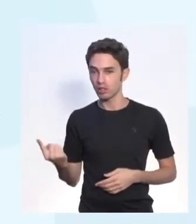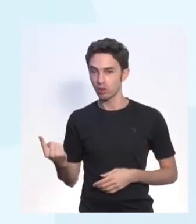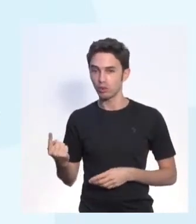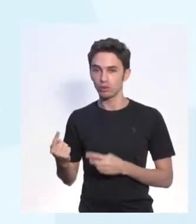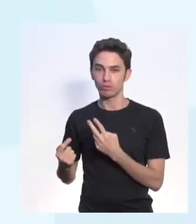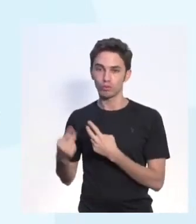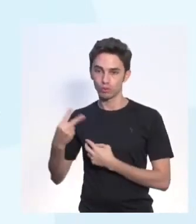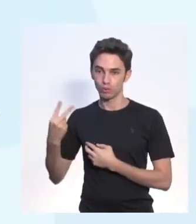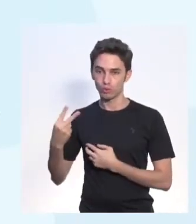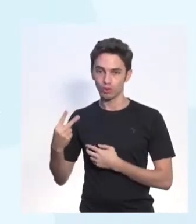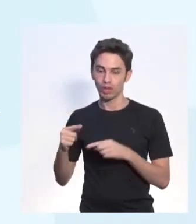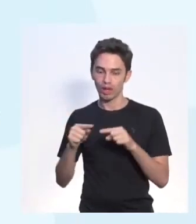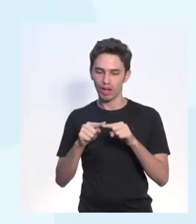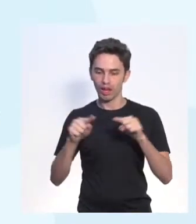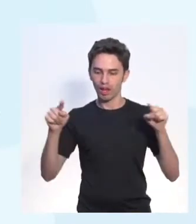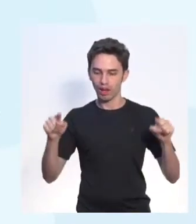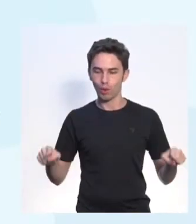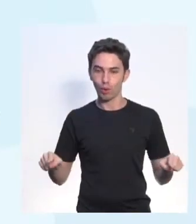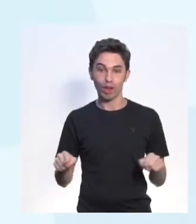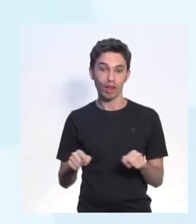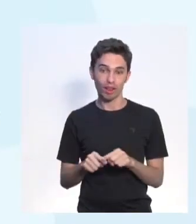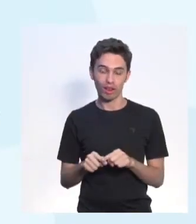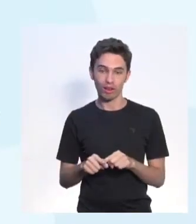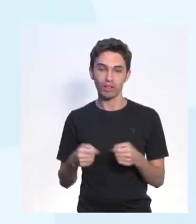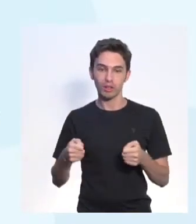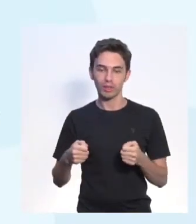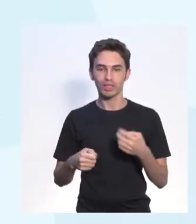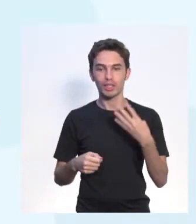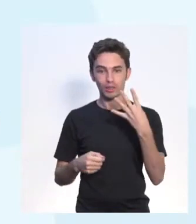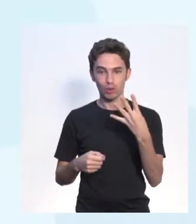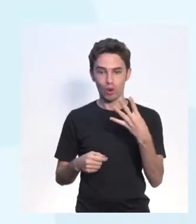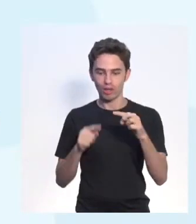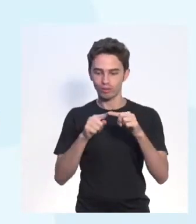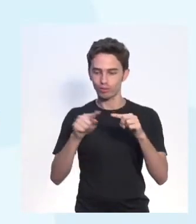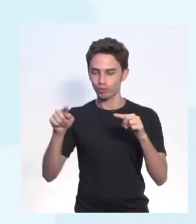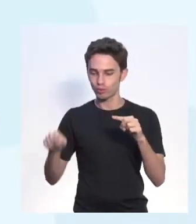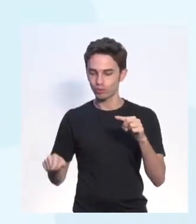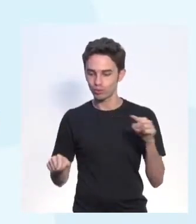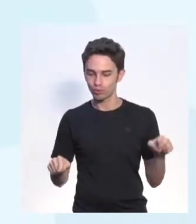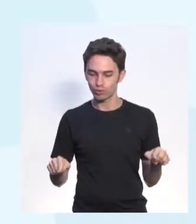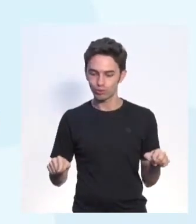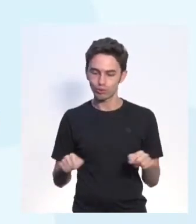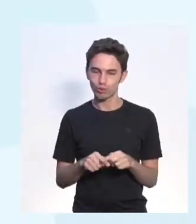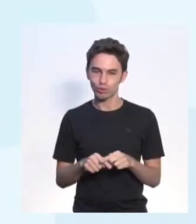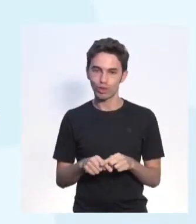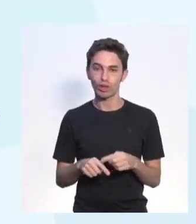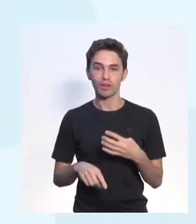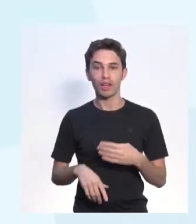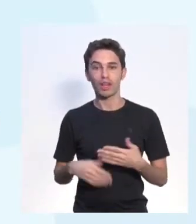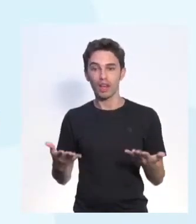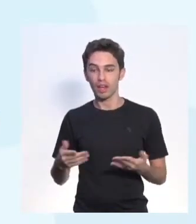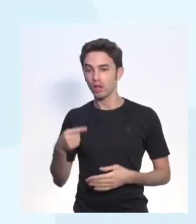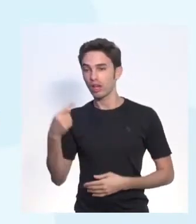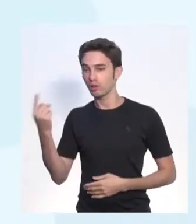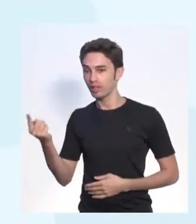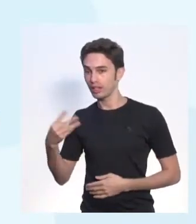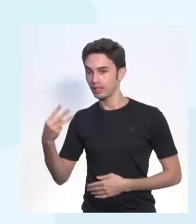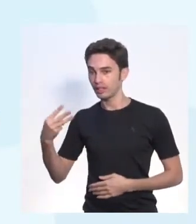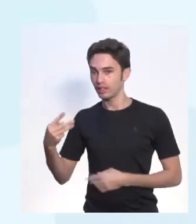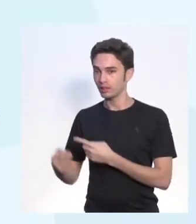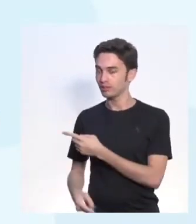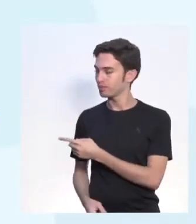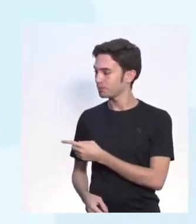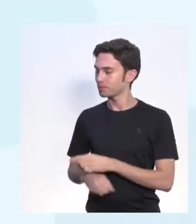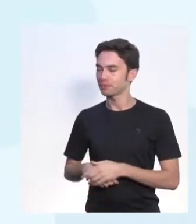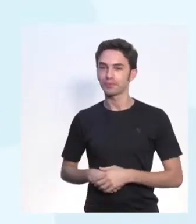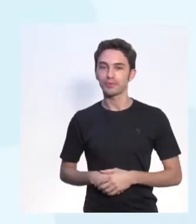você ia pegar a medida dos 4 lados e iria somar. Tudo bem? E a última figura, que é um pentágono, você ia somar os 5 lados da figura.